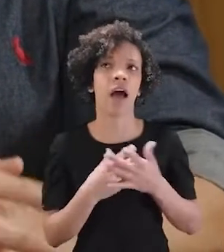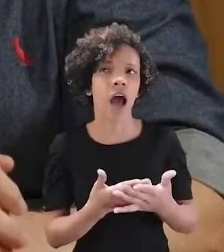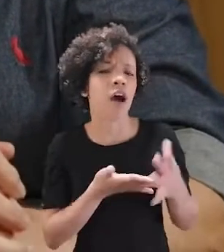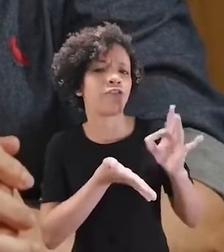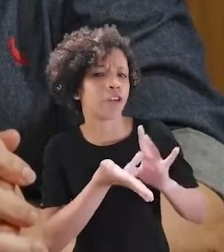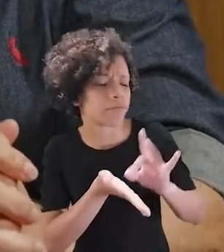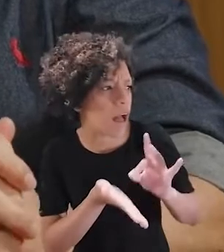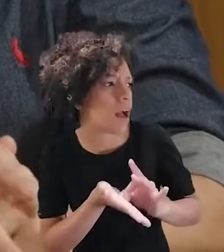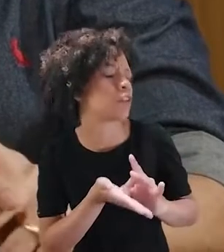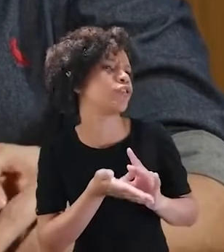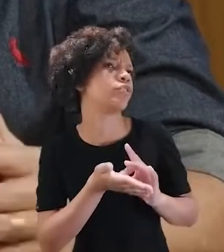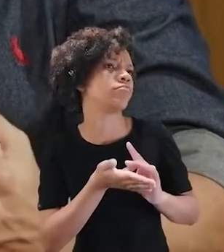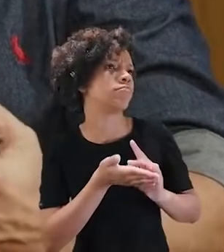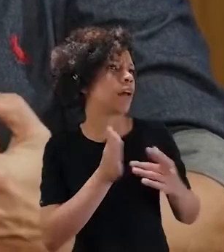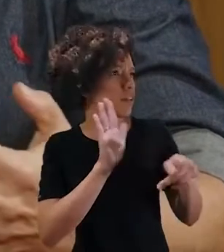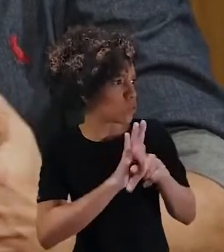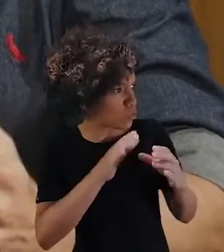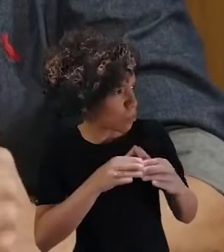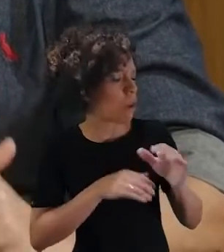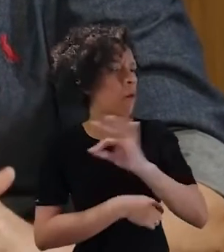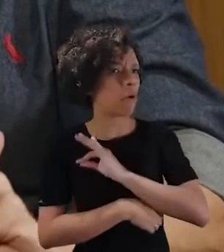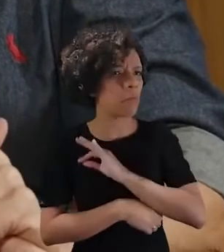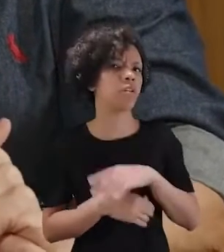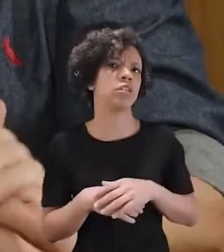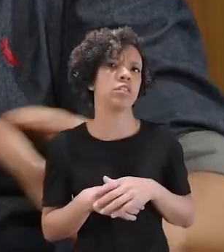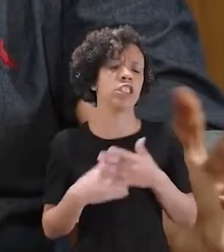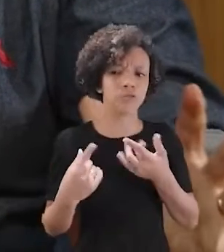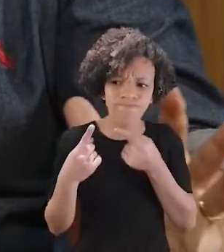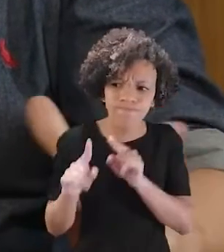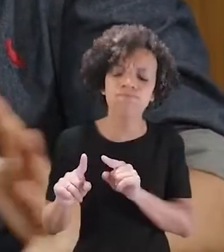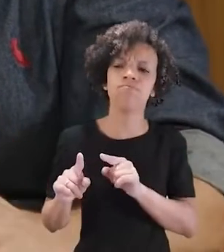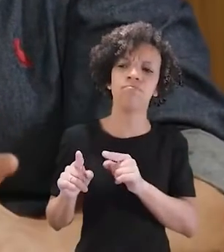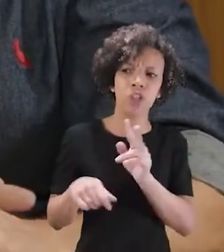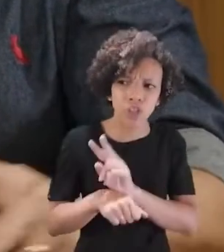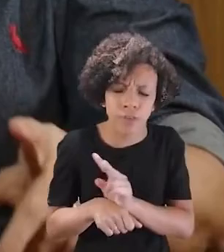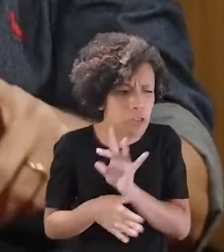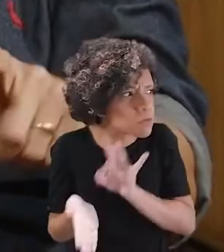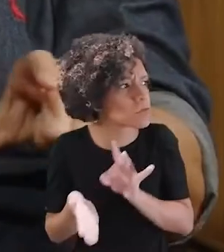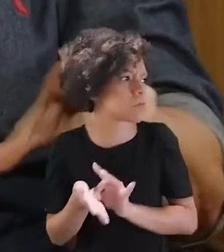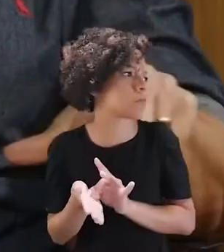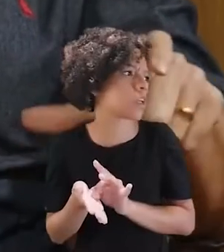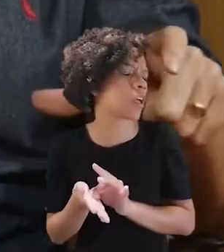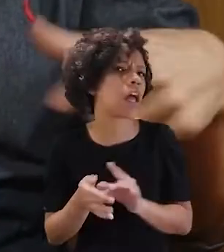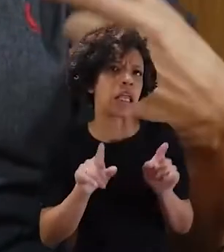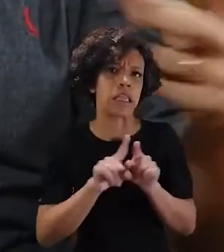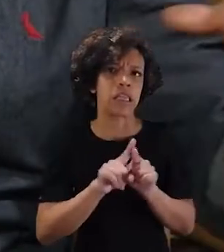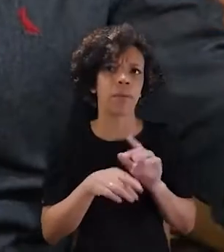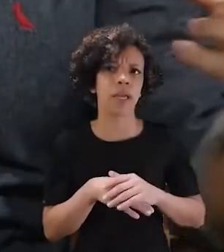unicidade da polícia de uma intervenção demais porrada em ações mais enérgicas em operações policiais a questão